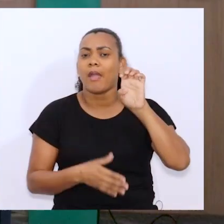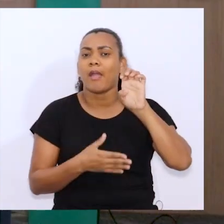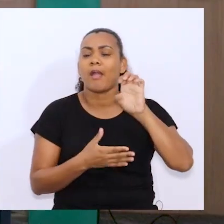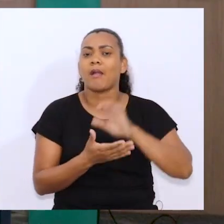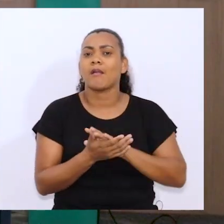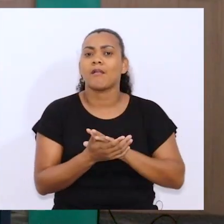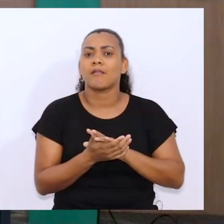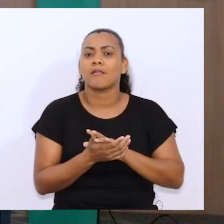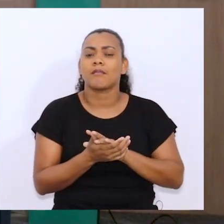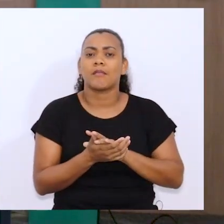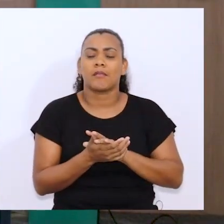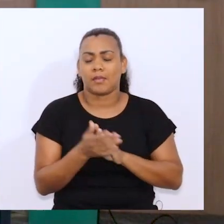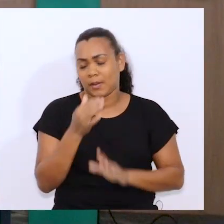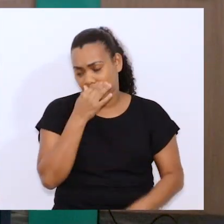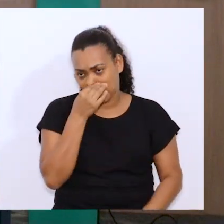For.